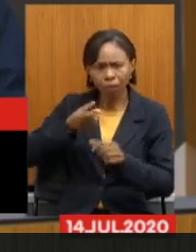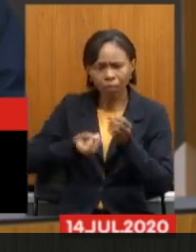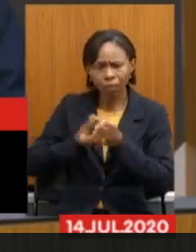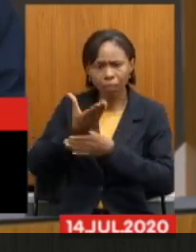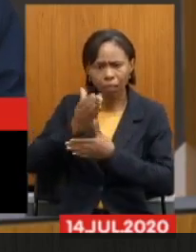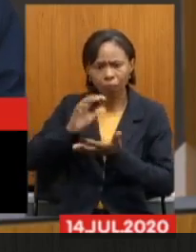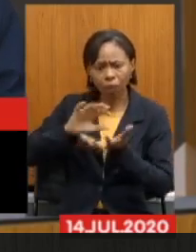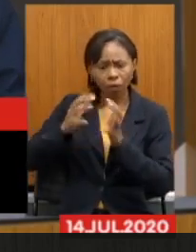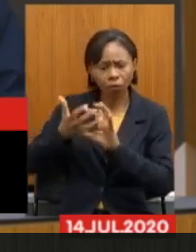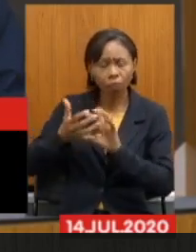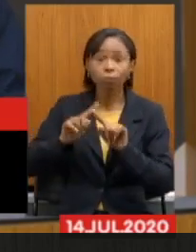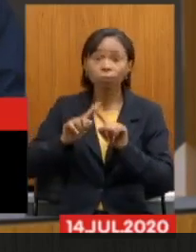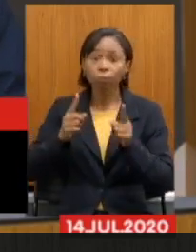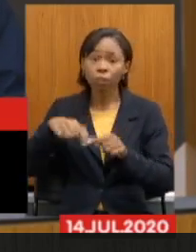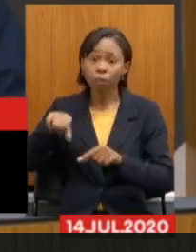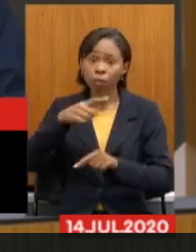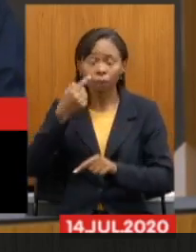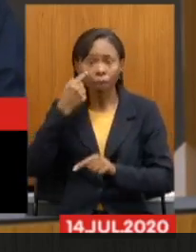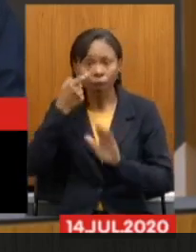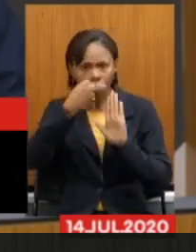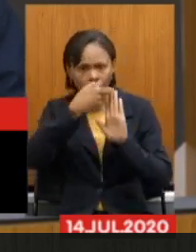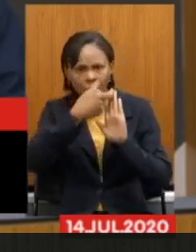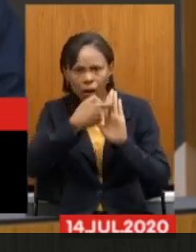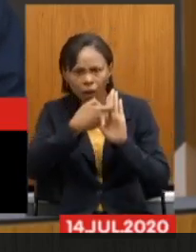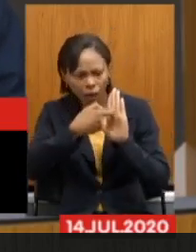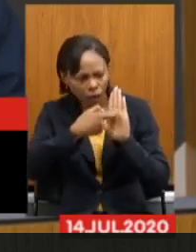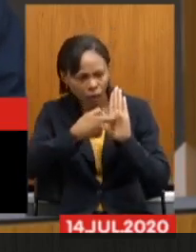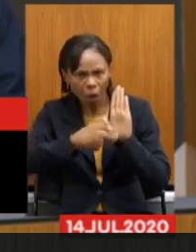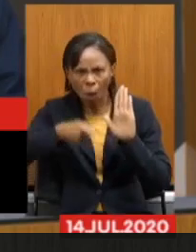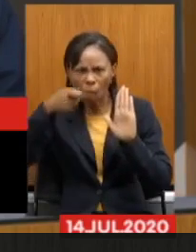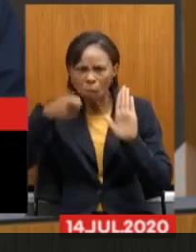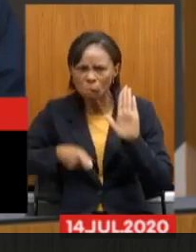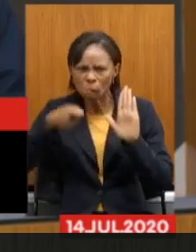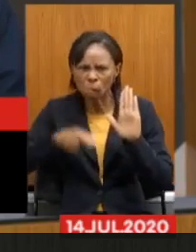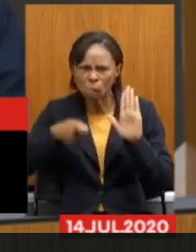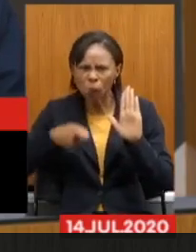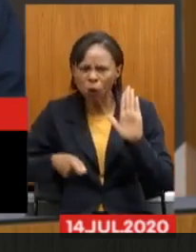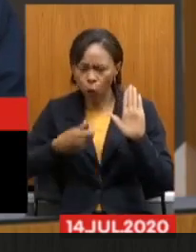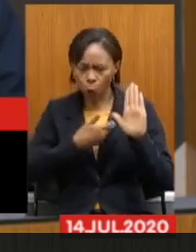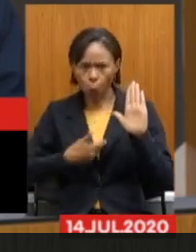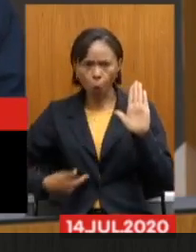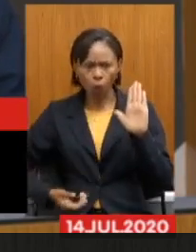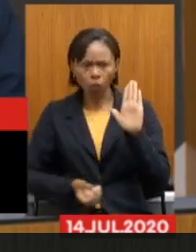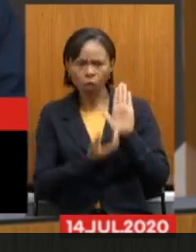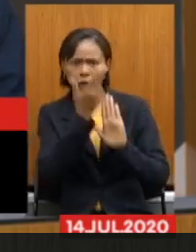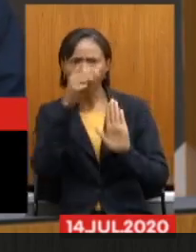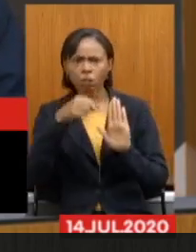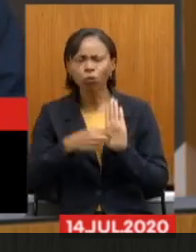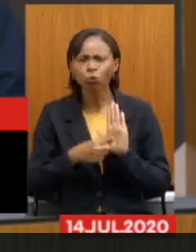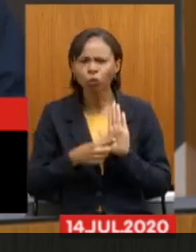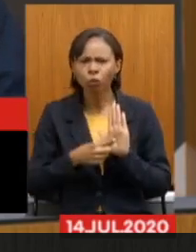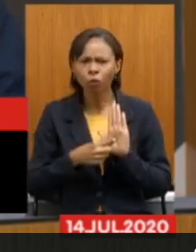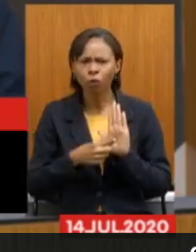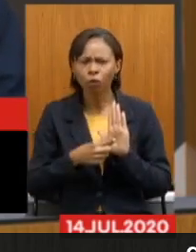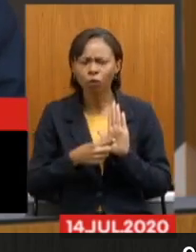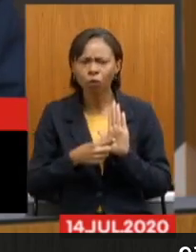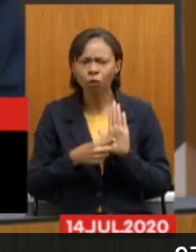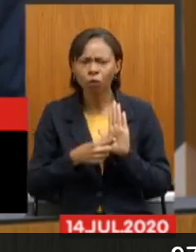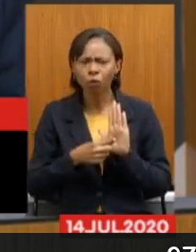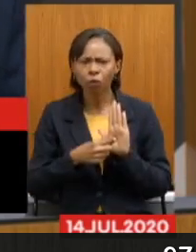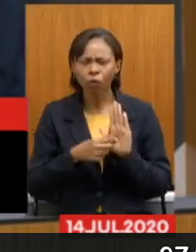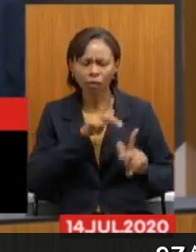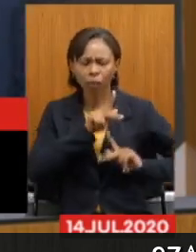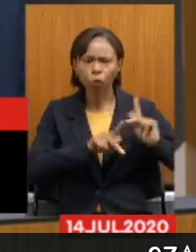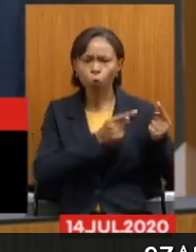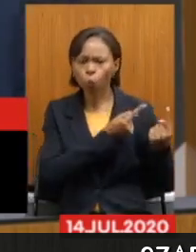Todavia, nós vemos um texto mais duro apresentado pelo governo, atrelado a um discurso que tenta colocar as pessoas contra os